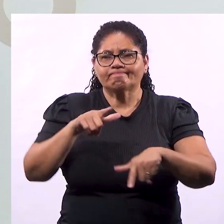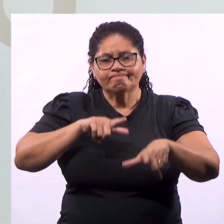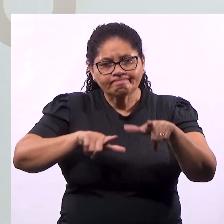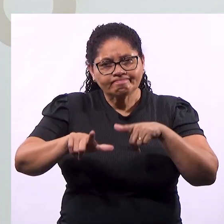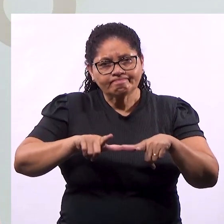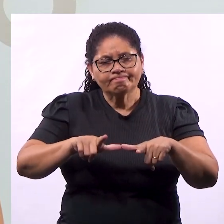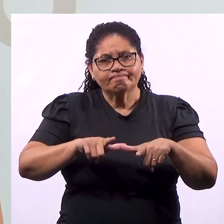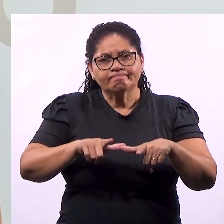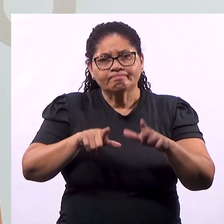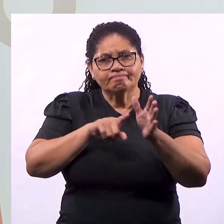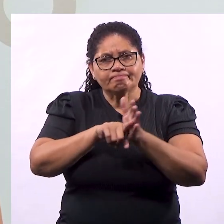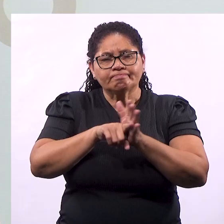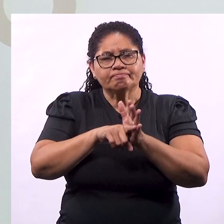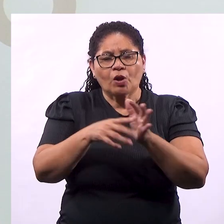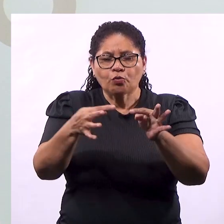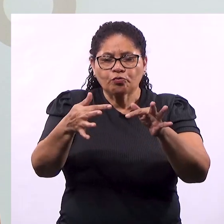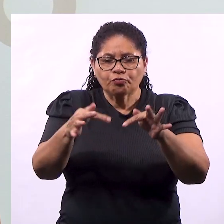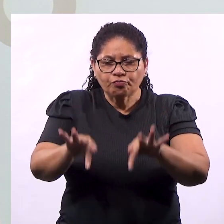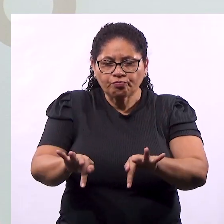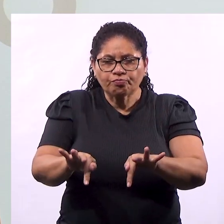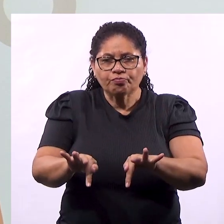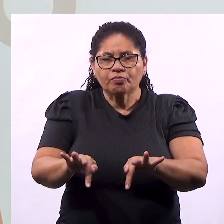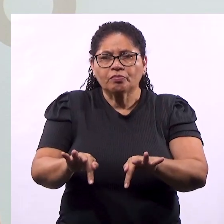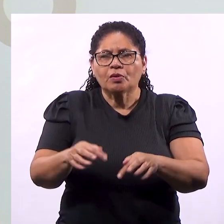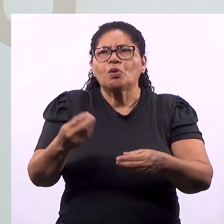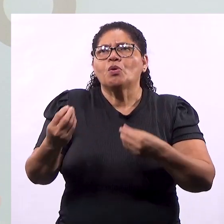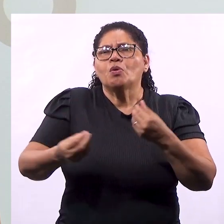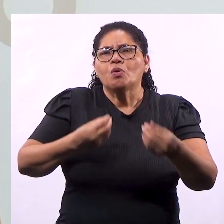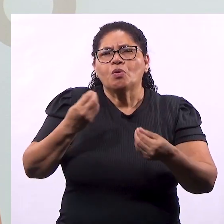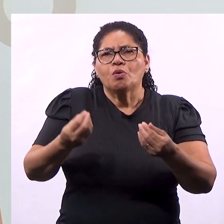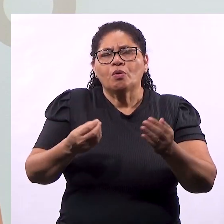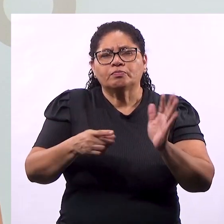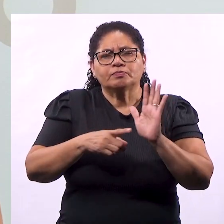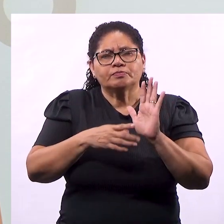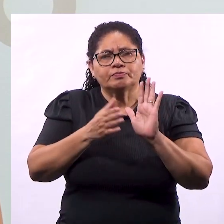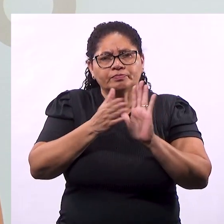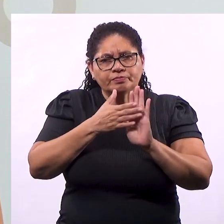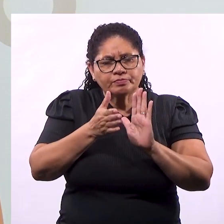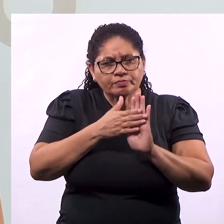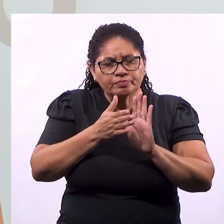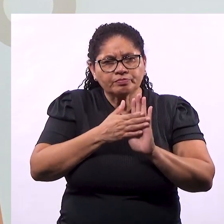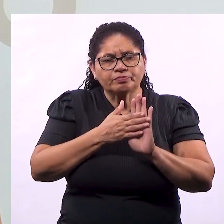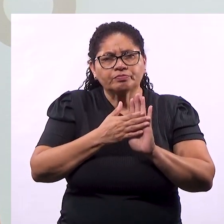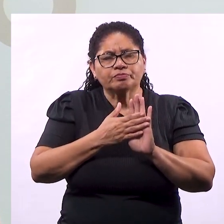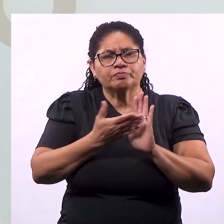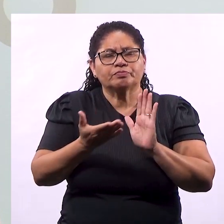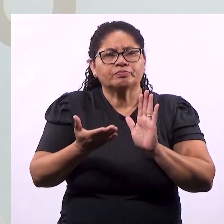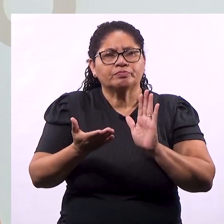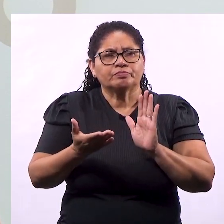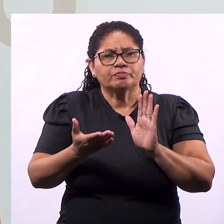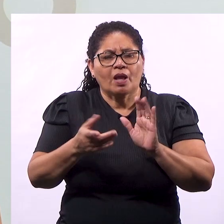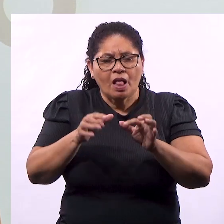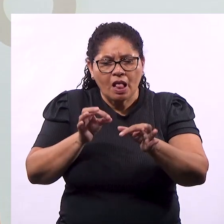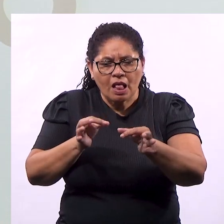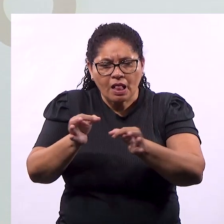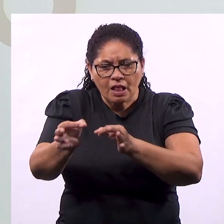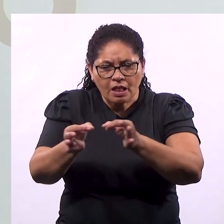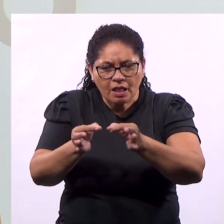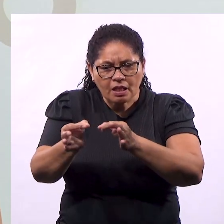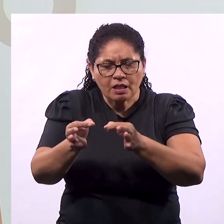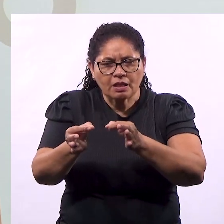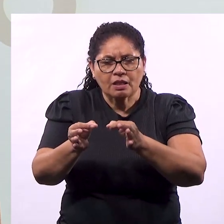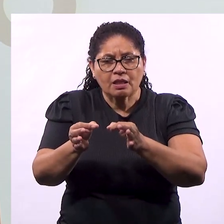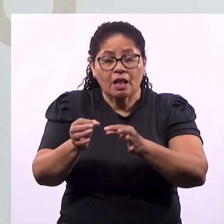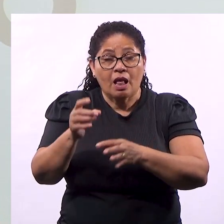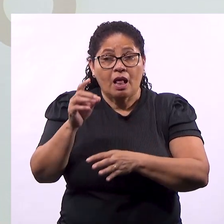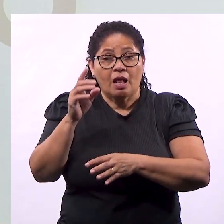foram trabalhadas e eu faço o diagnóstico ao final Então como que foi a oferta o que que é necessário é analisar